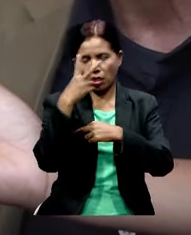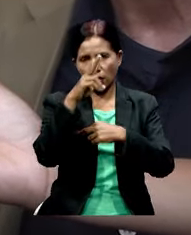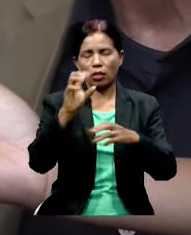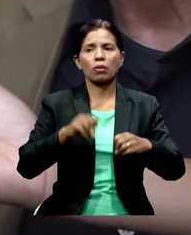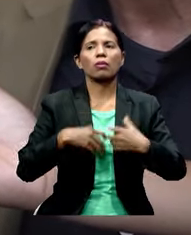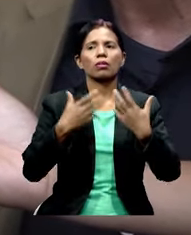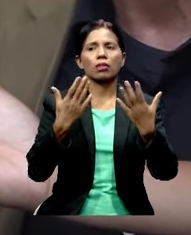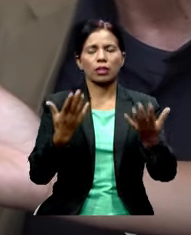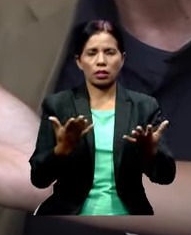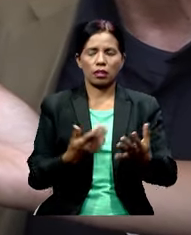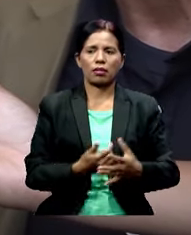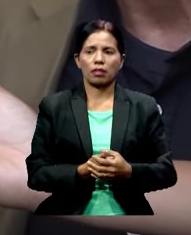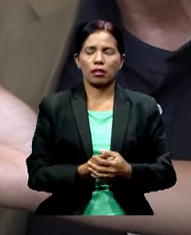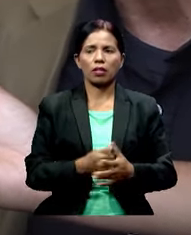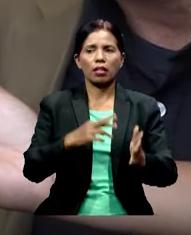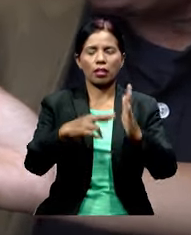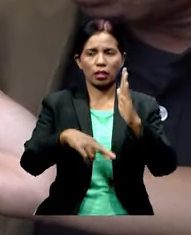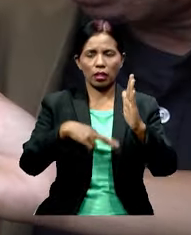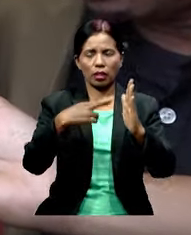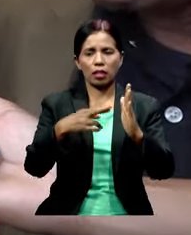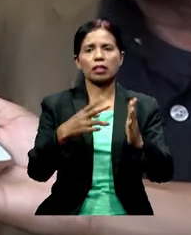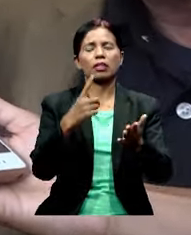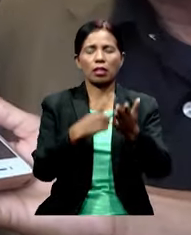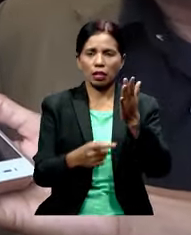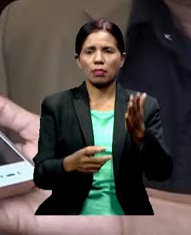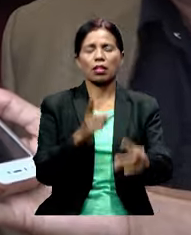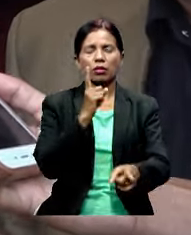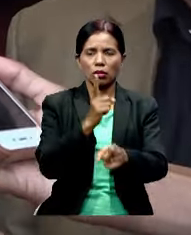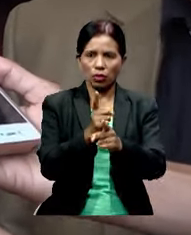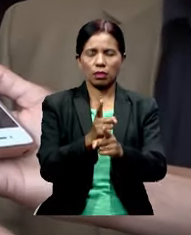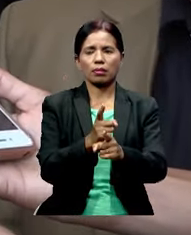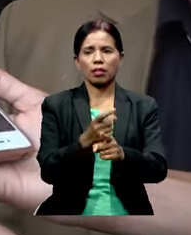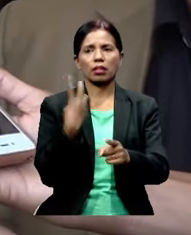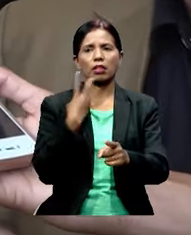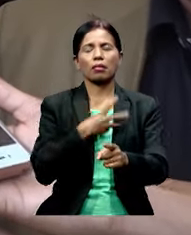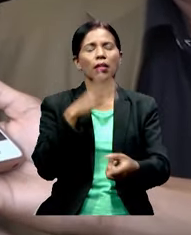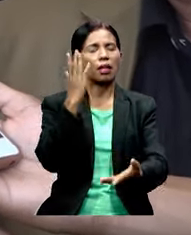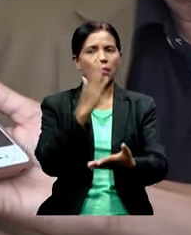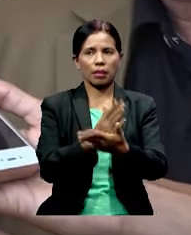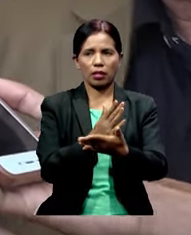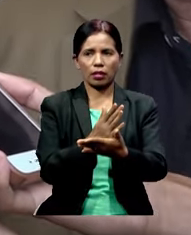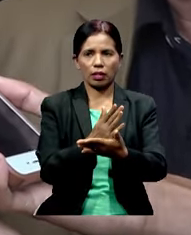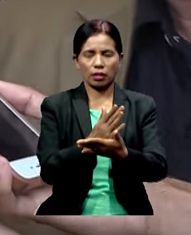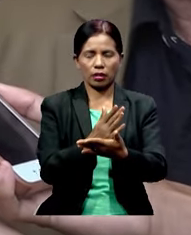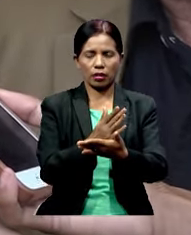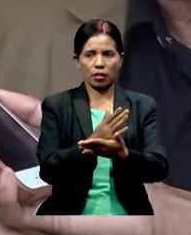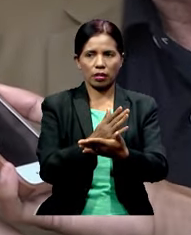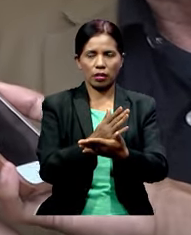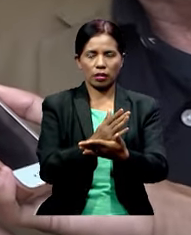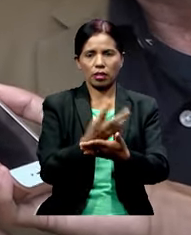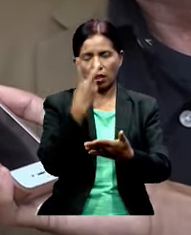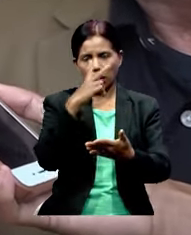toma medidas ida mais correto efetivo para pesi tebel hapara ona medidas sira meios